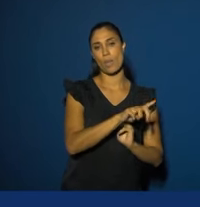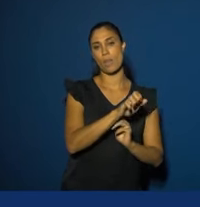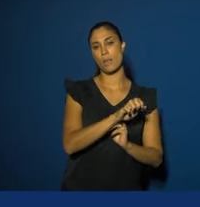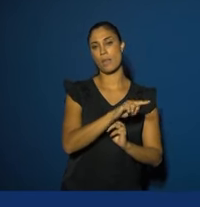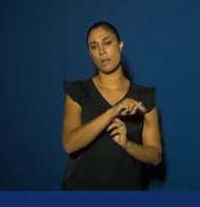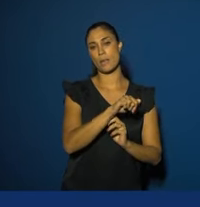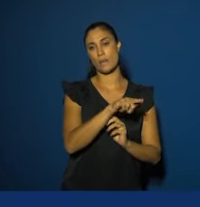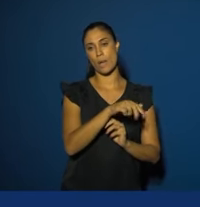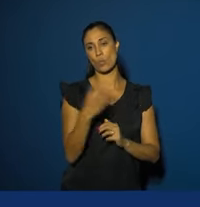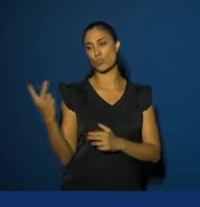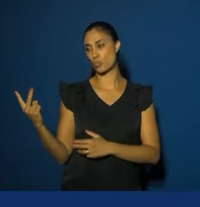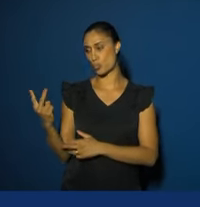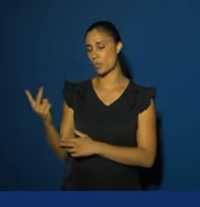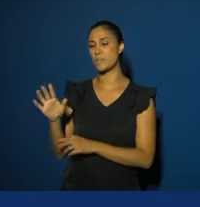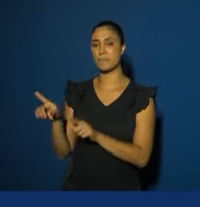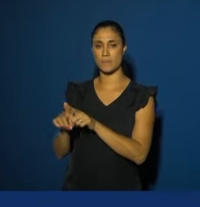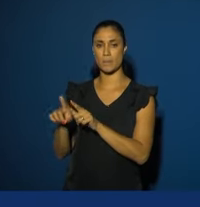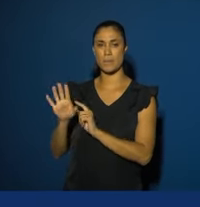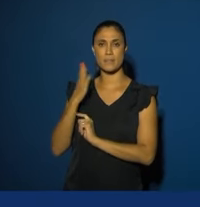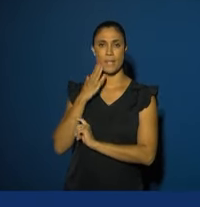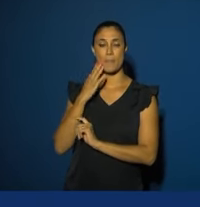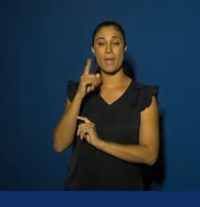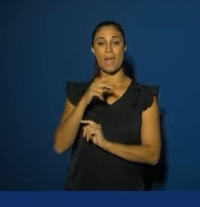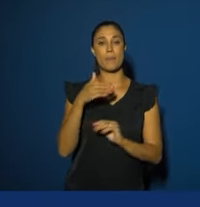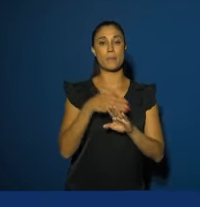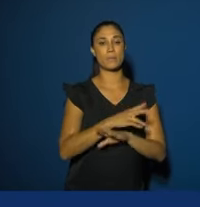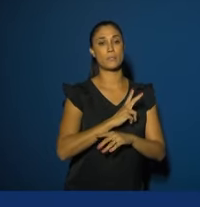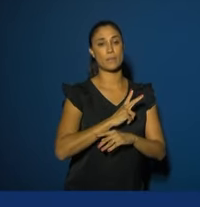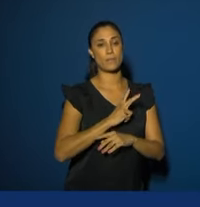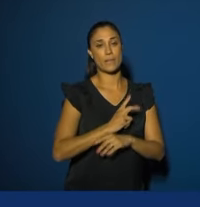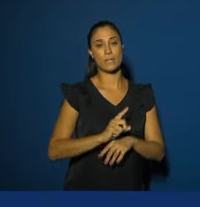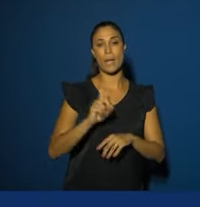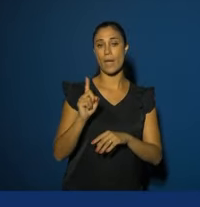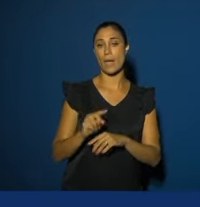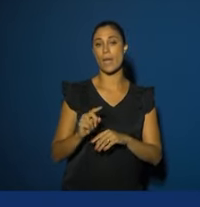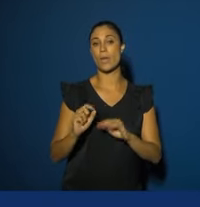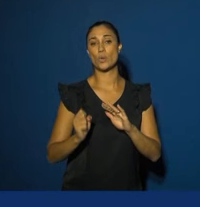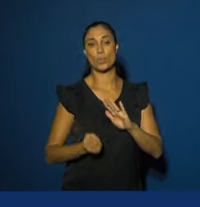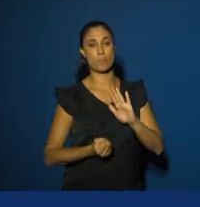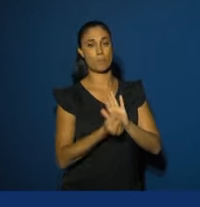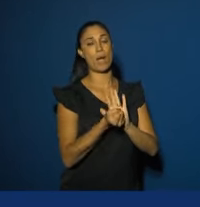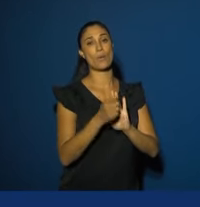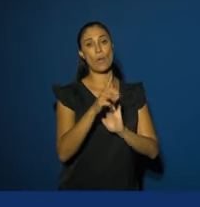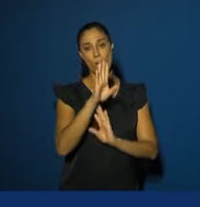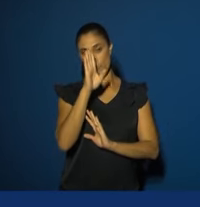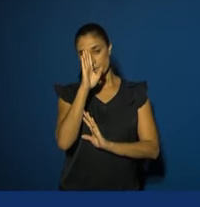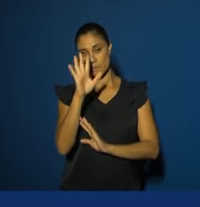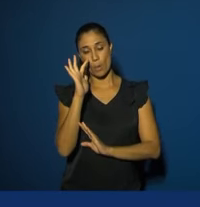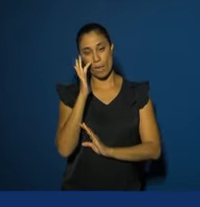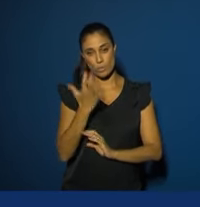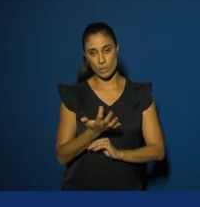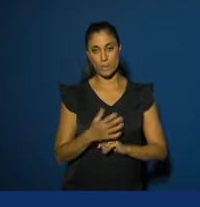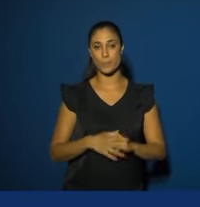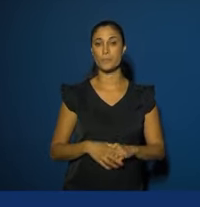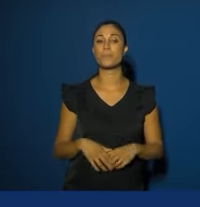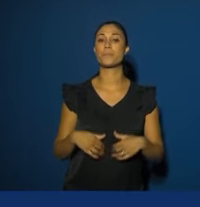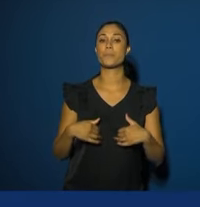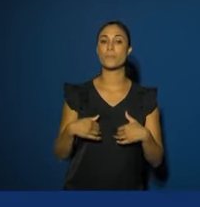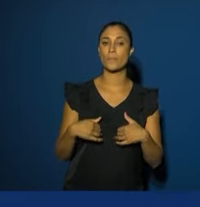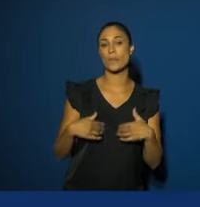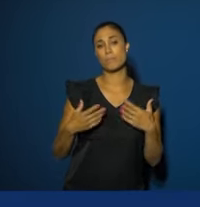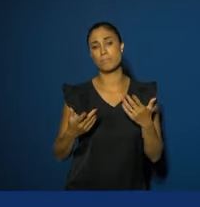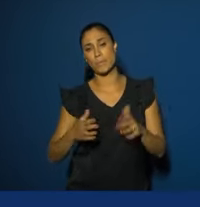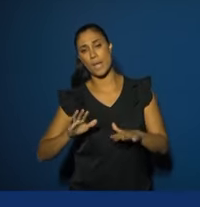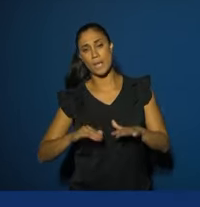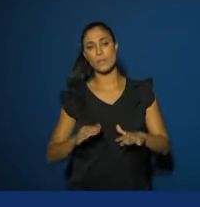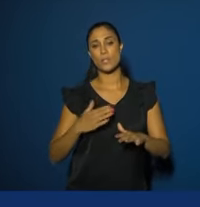Radamés e o barbut quer dizer é a participação privada o principal objetivo do Marco e eu acho que esse é o principal resultado um pouco aqué